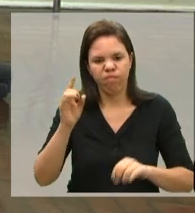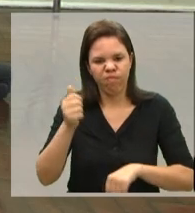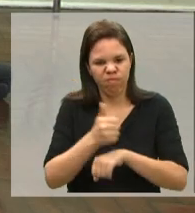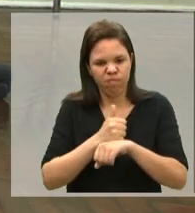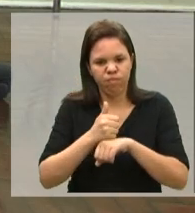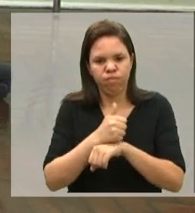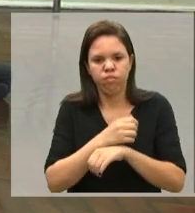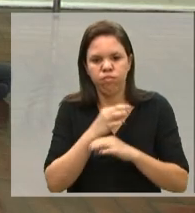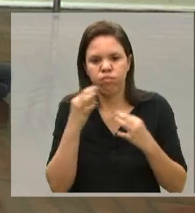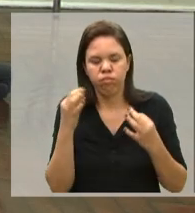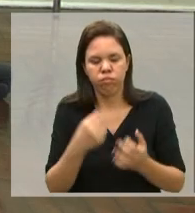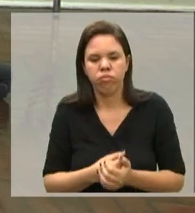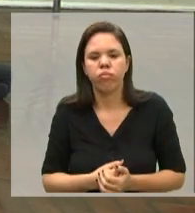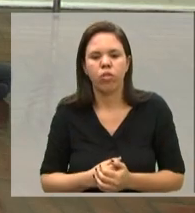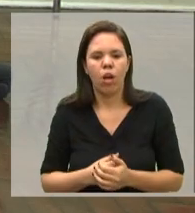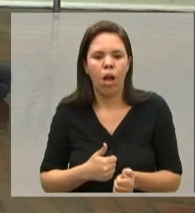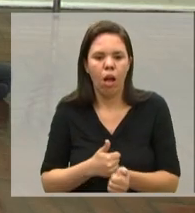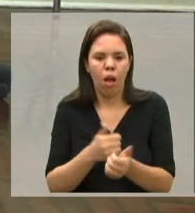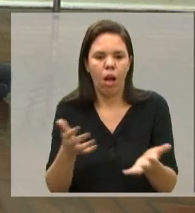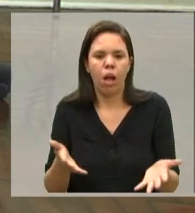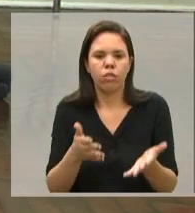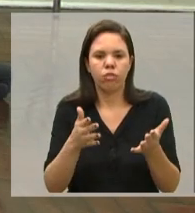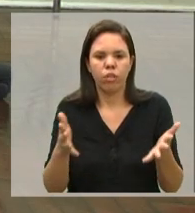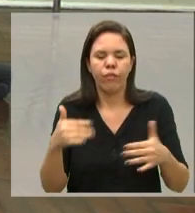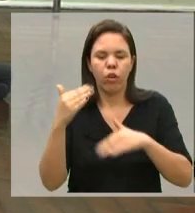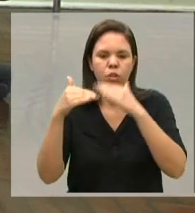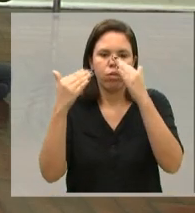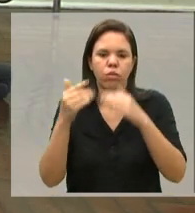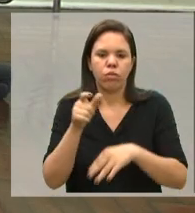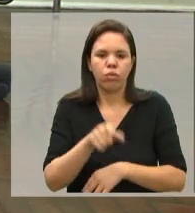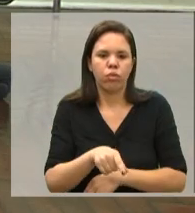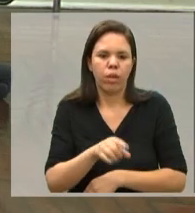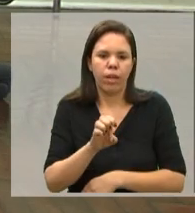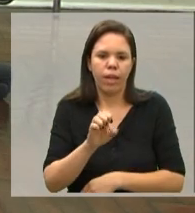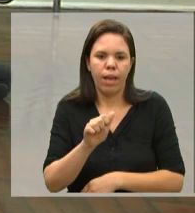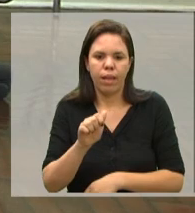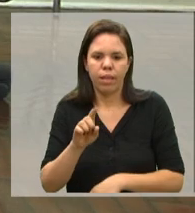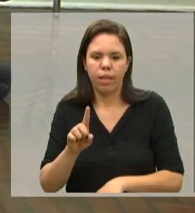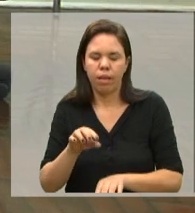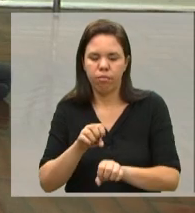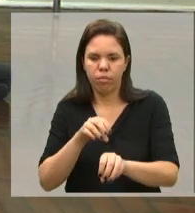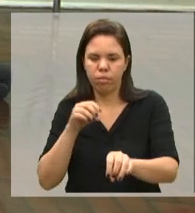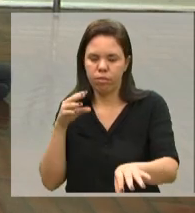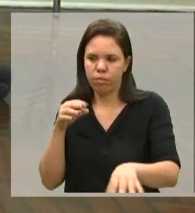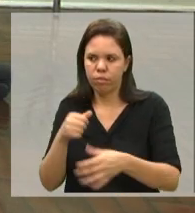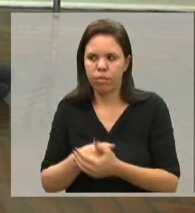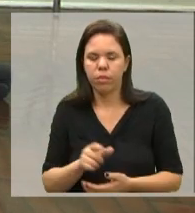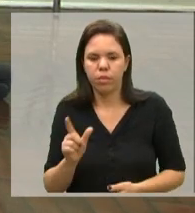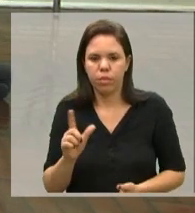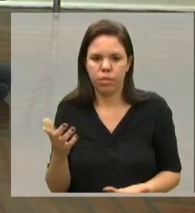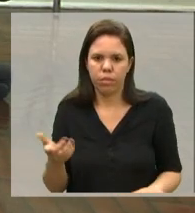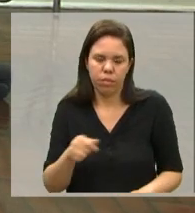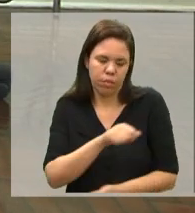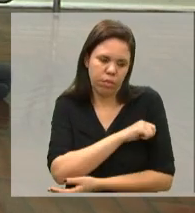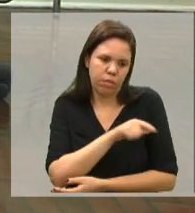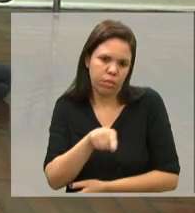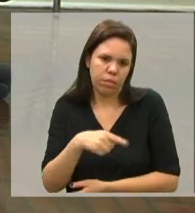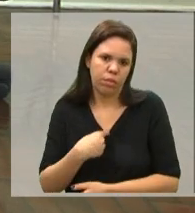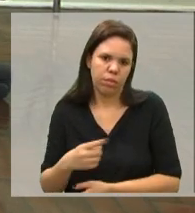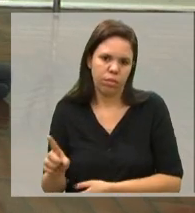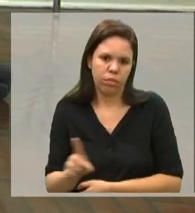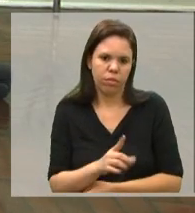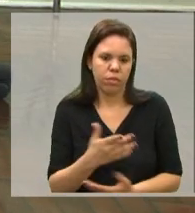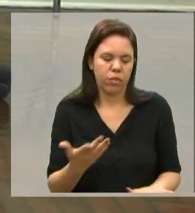com essa evolução maior ainda do EAD. Mas, claro, o aluno, ele tem que chegar